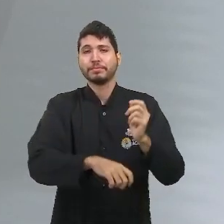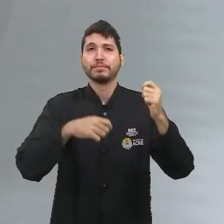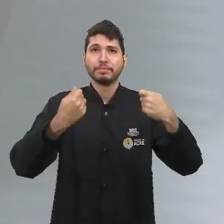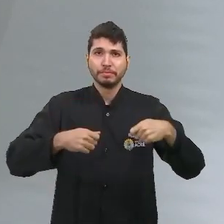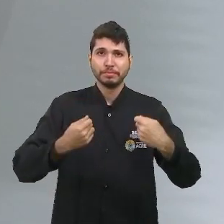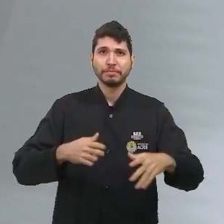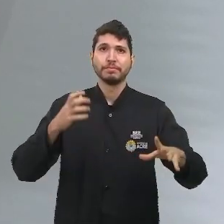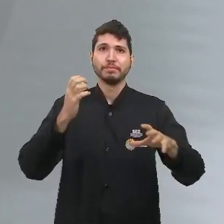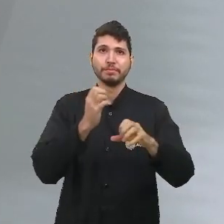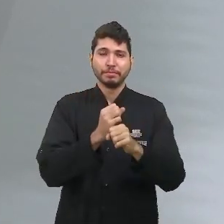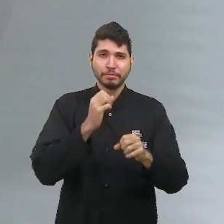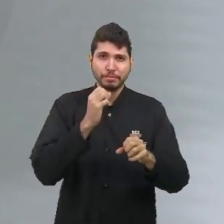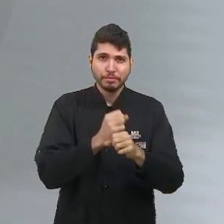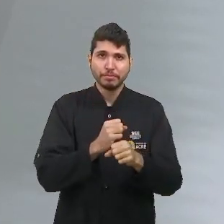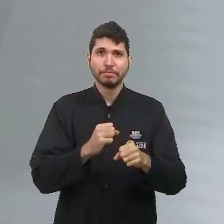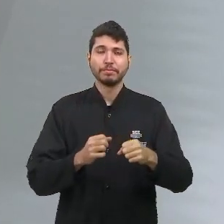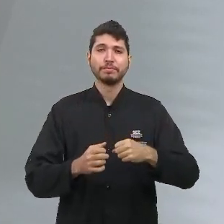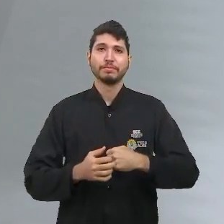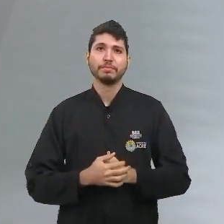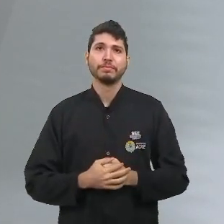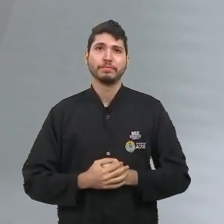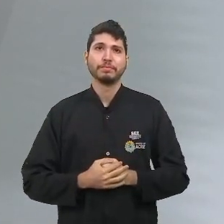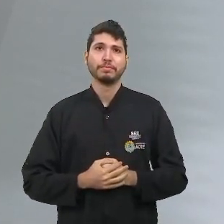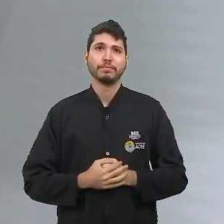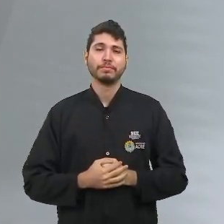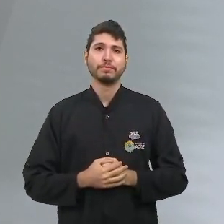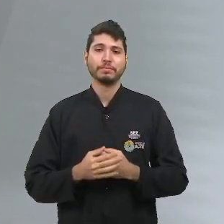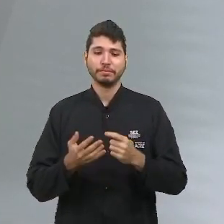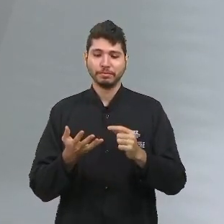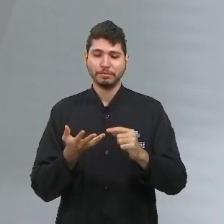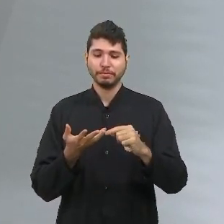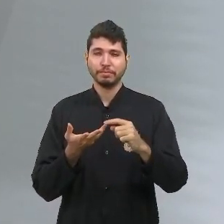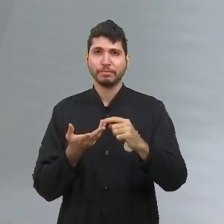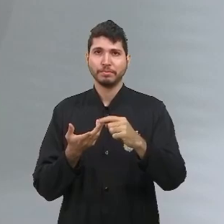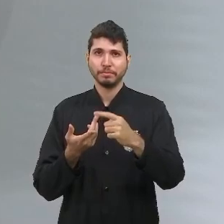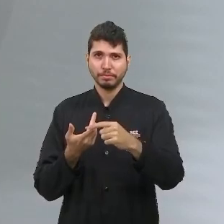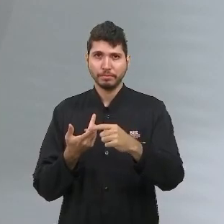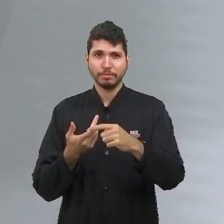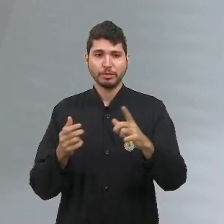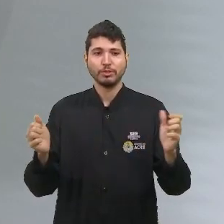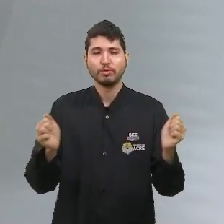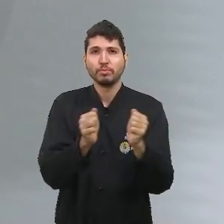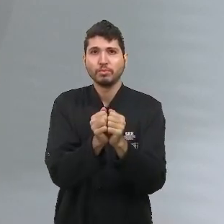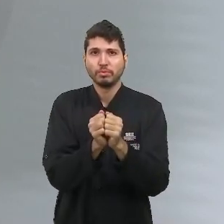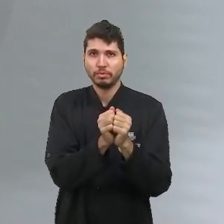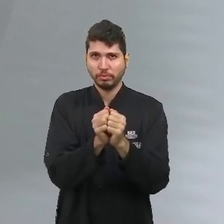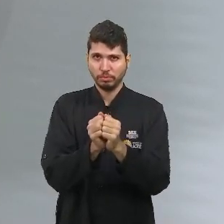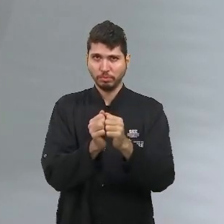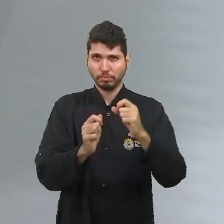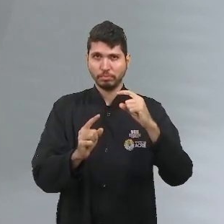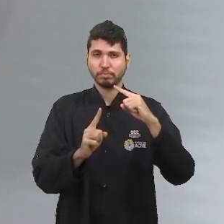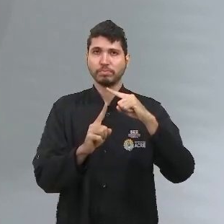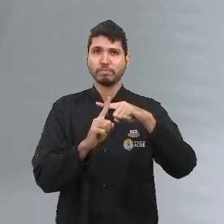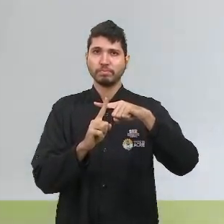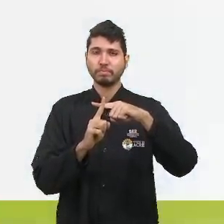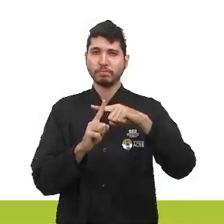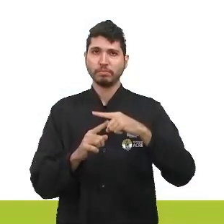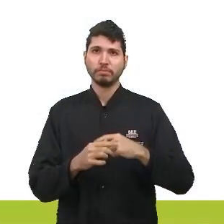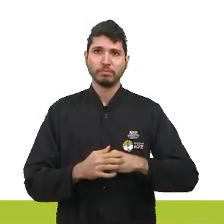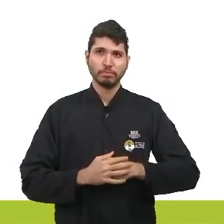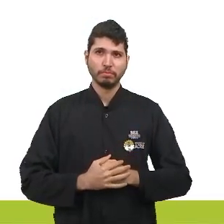calcular uma contagem e somar com a outra contagem. Vamos ver como isso fica.